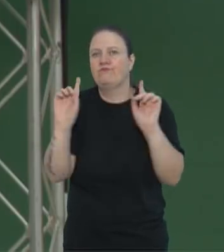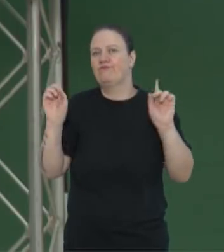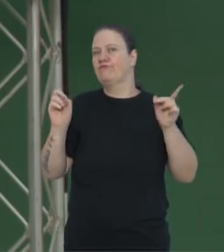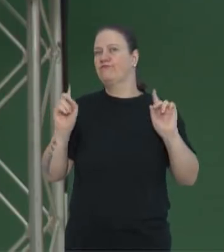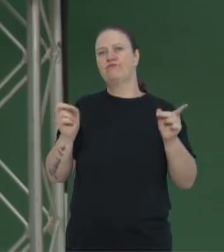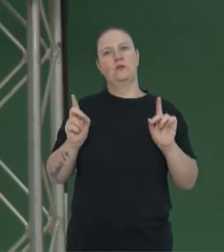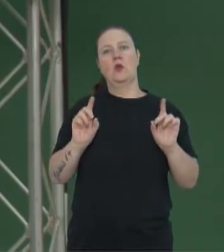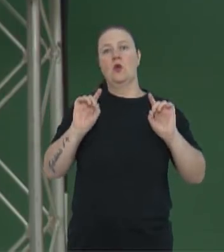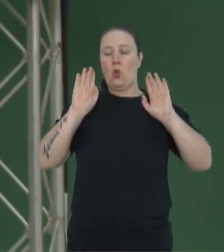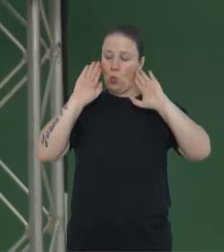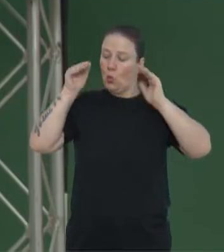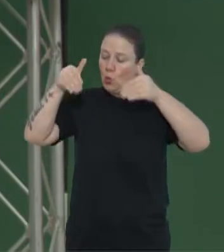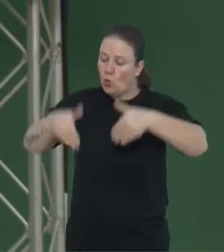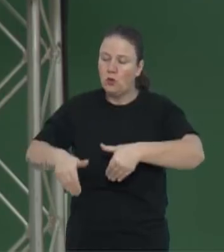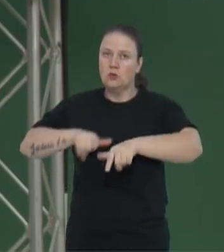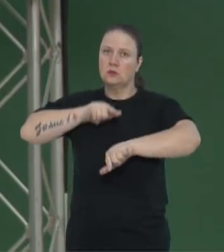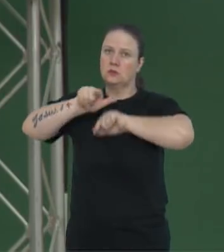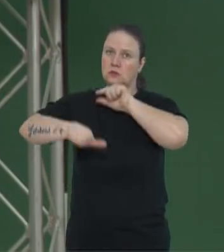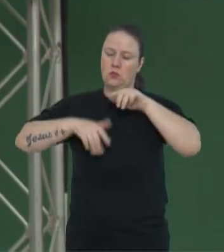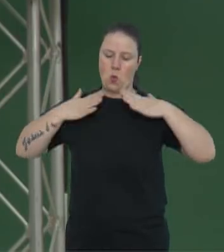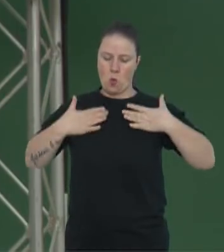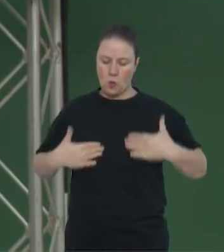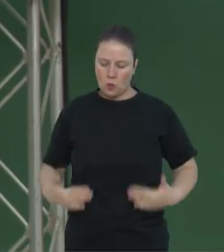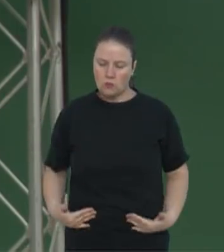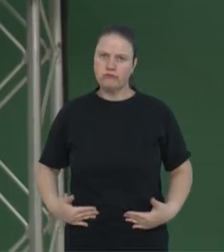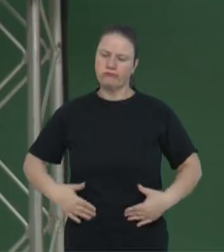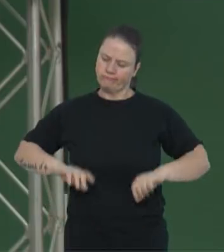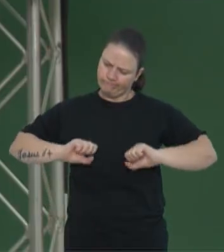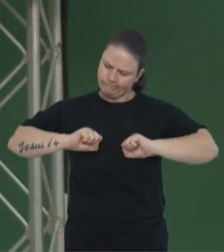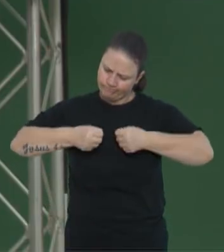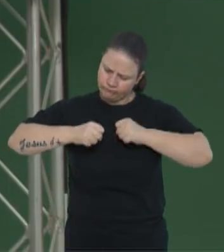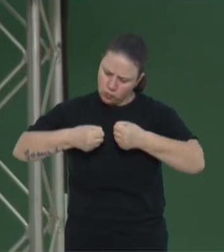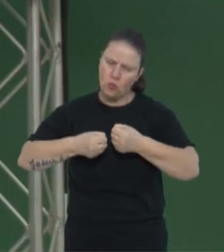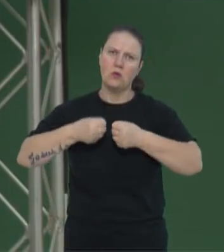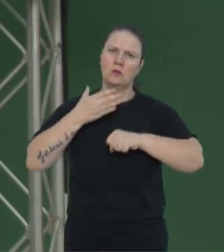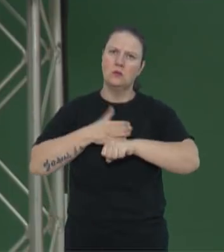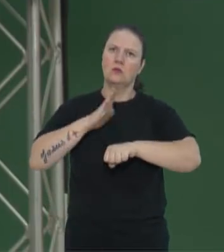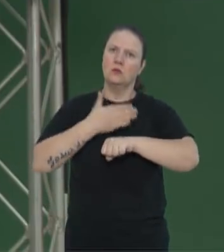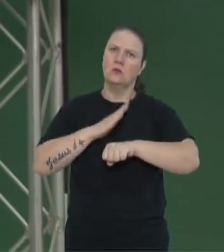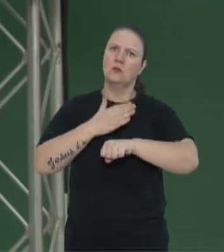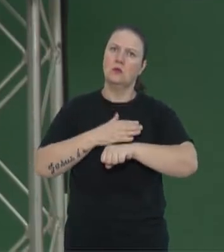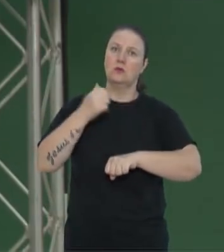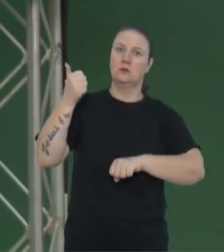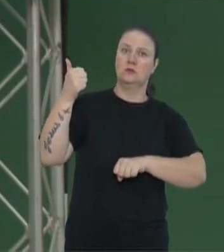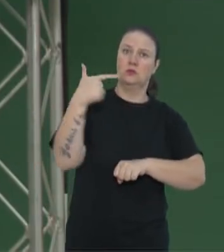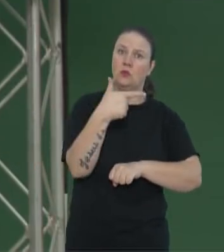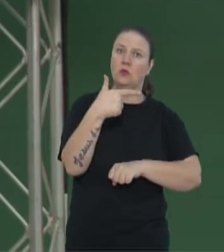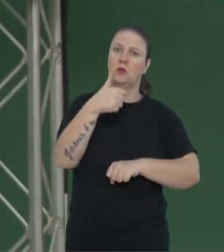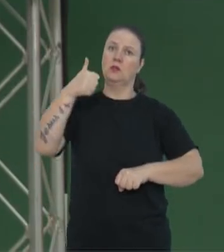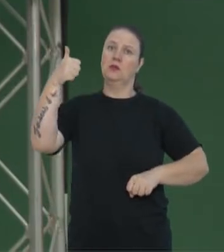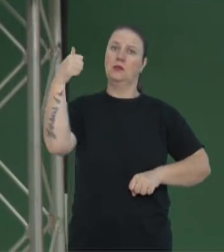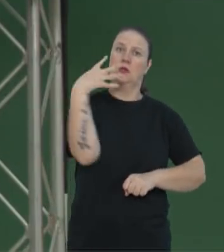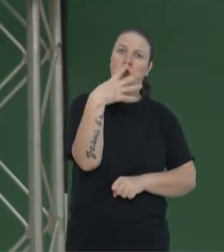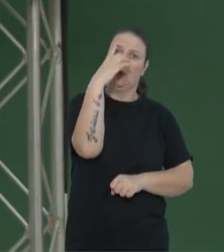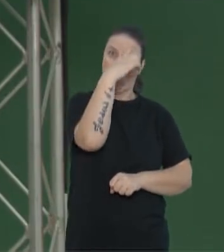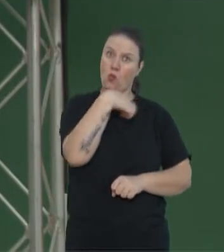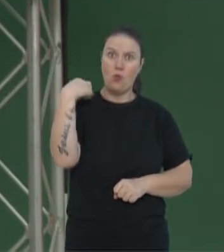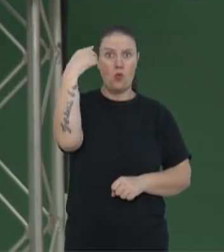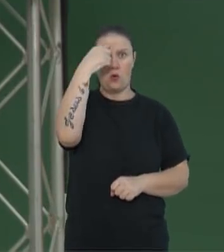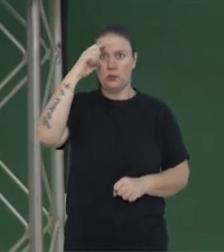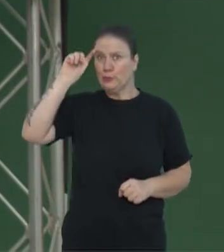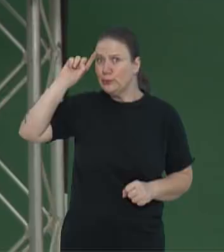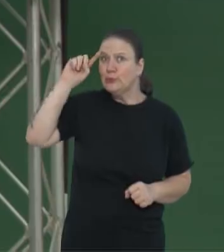pensando aquele trabalho, mas mais com o corpo, mais com o fazer. Muitas vezes trabalhando 12, 14 horas por dia, sem